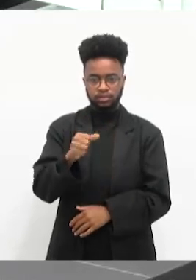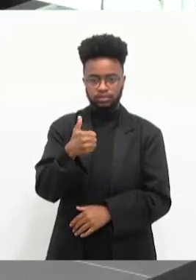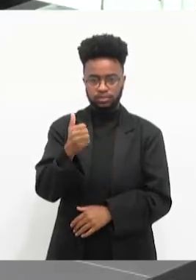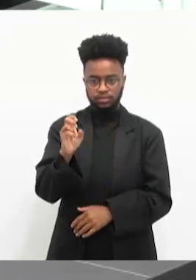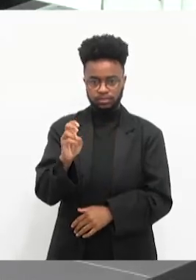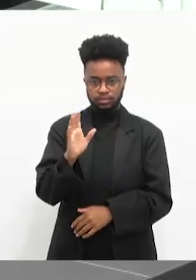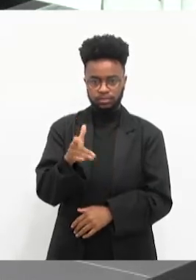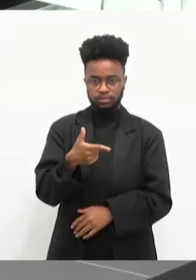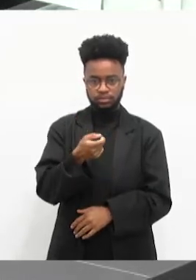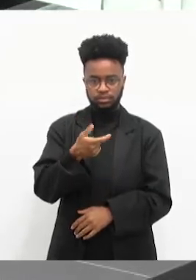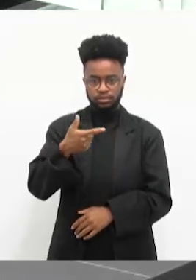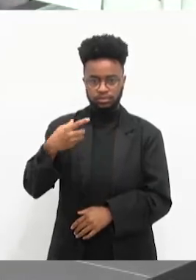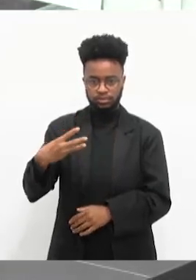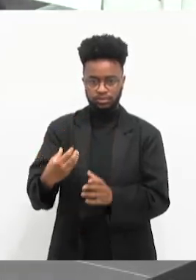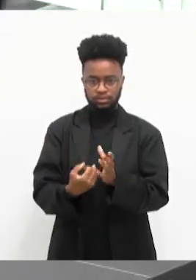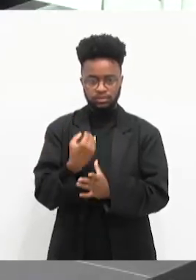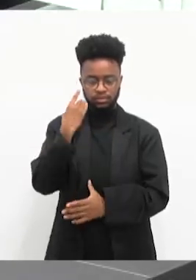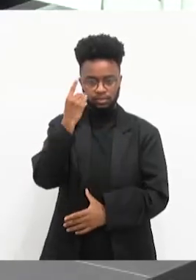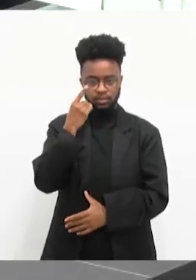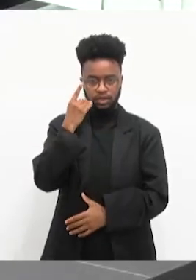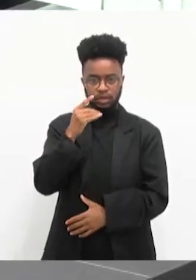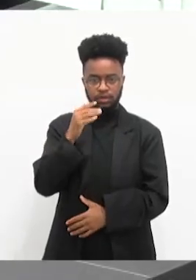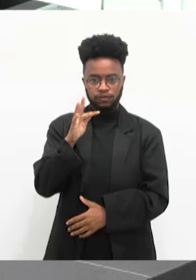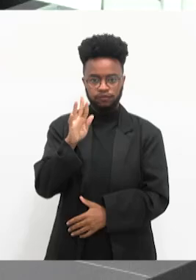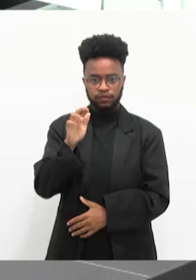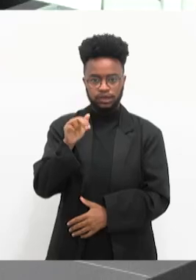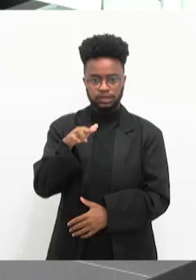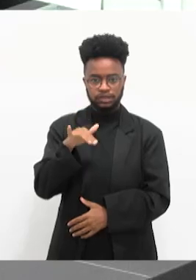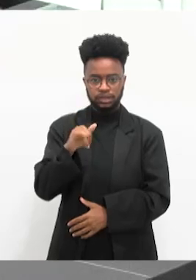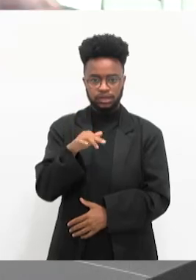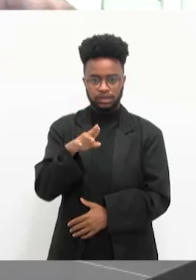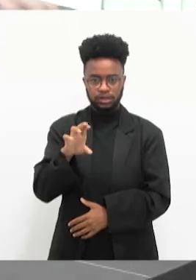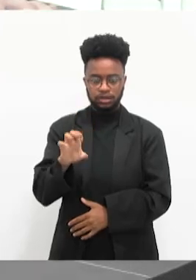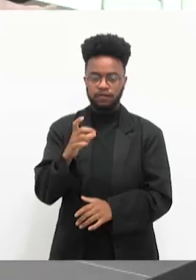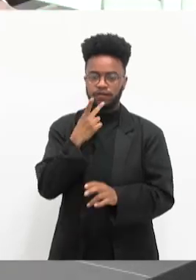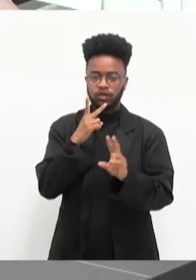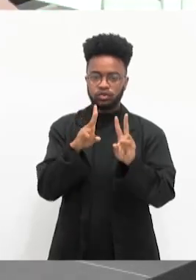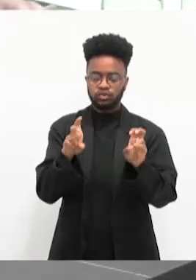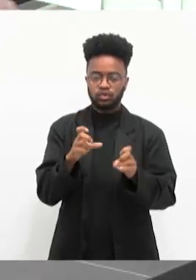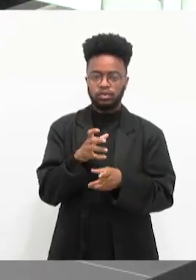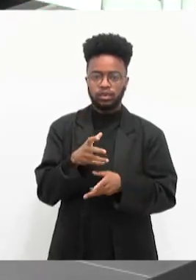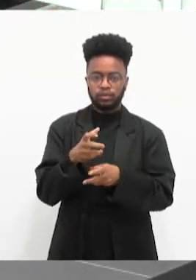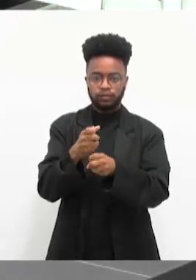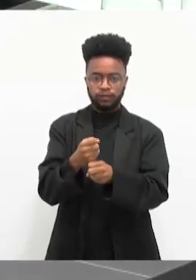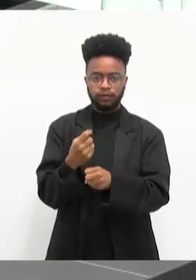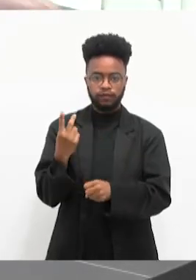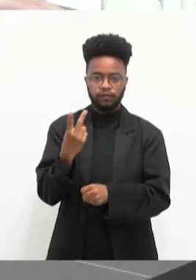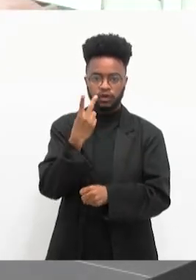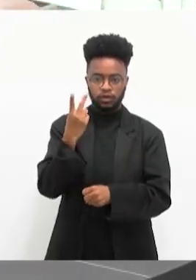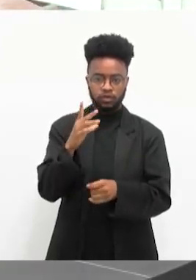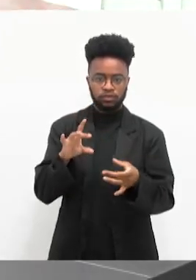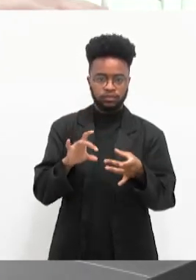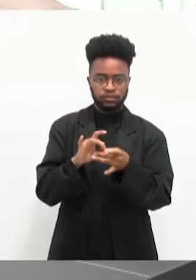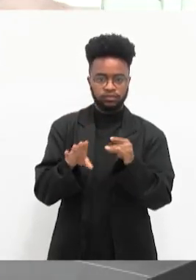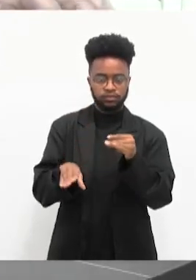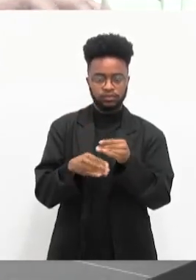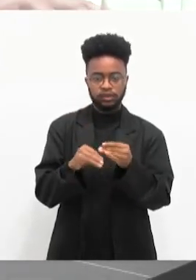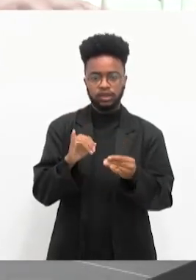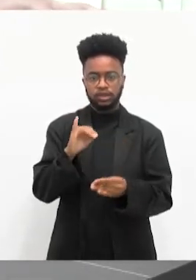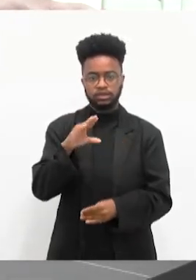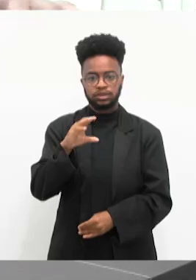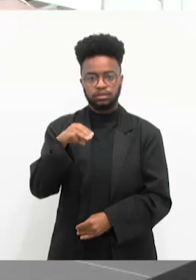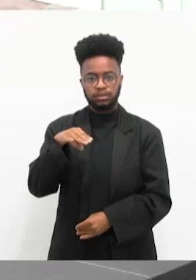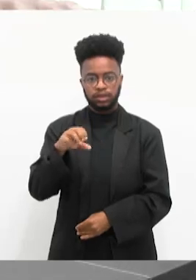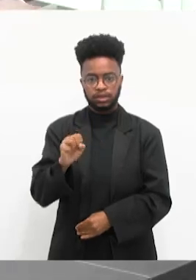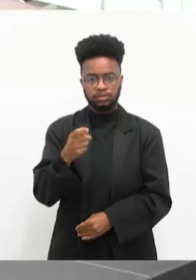1815 de 23, de autoria da deputada Franciane Mota, que dispõe sobre o cálculo dos valores adicionados dos contribuintes do ICMS do